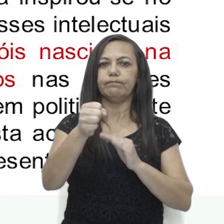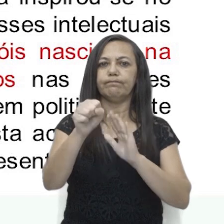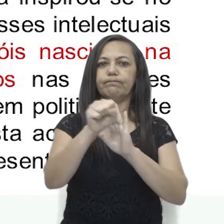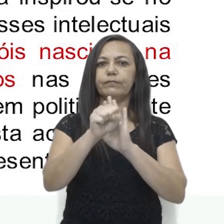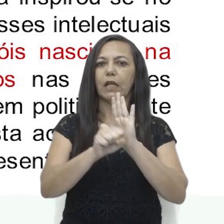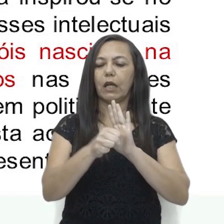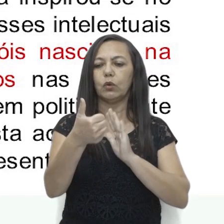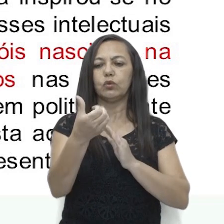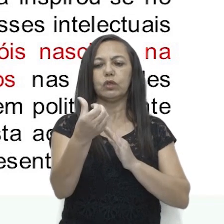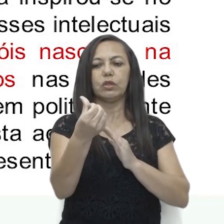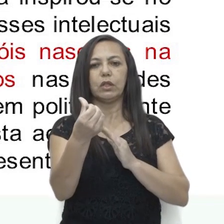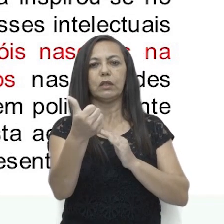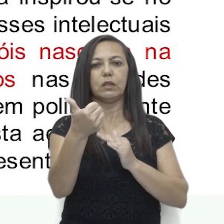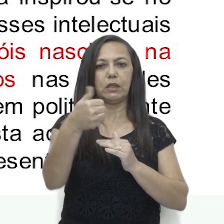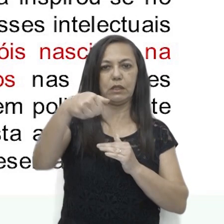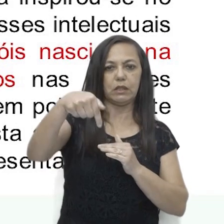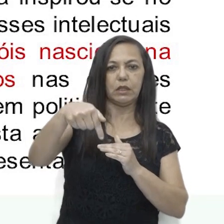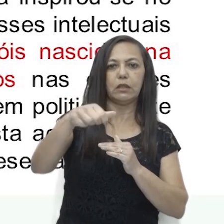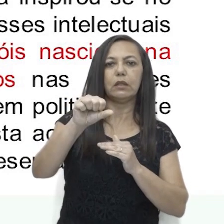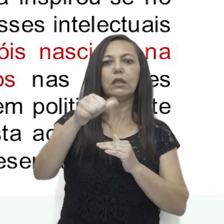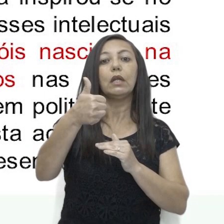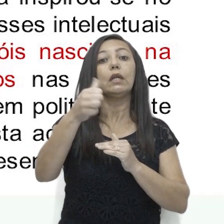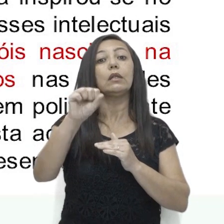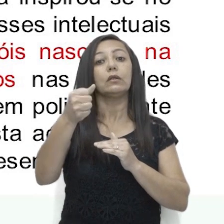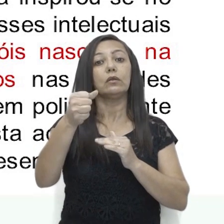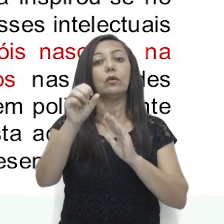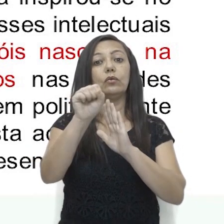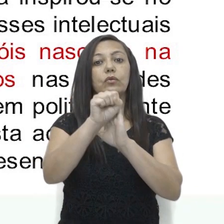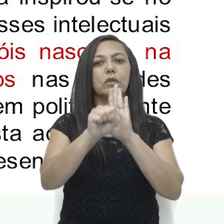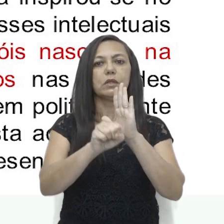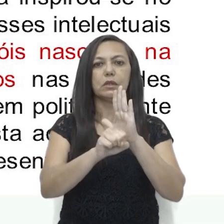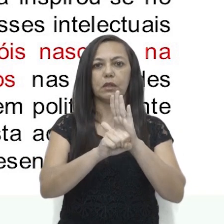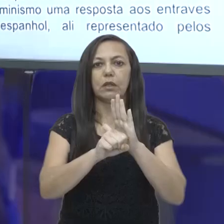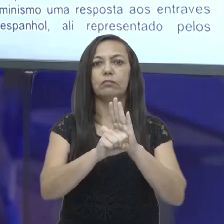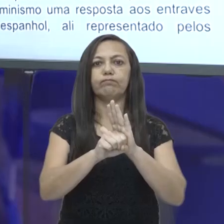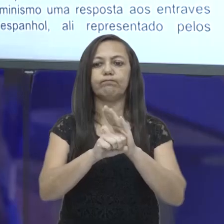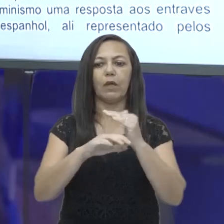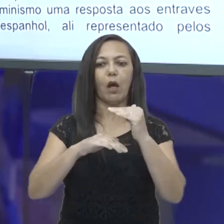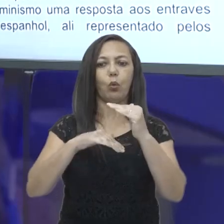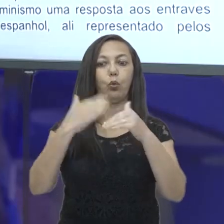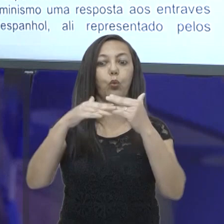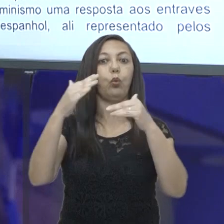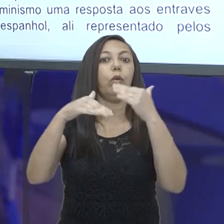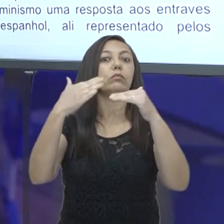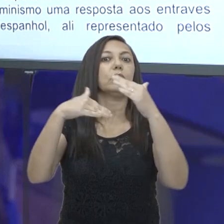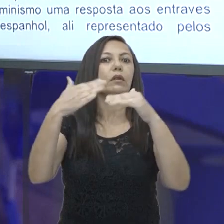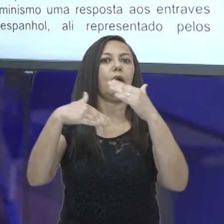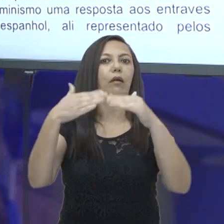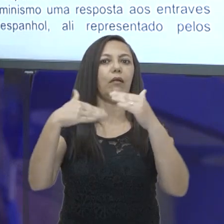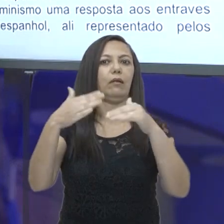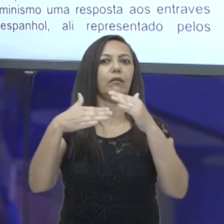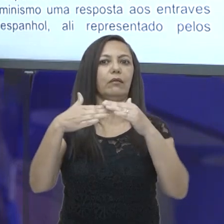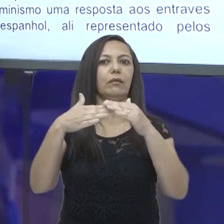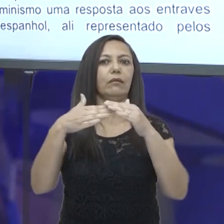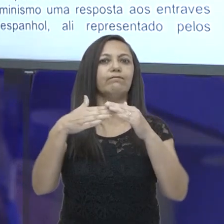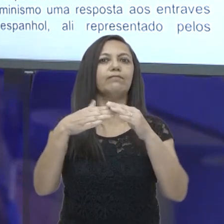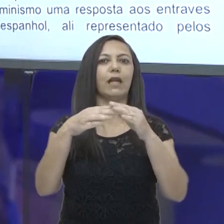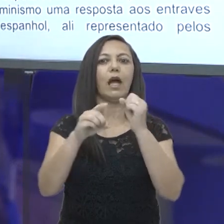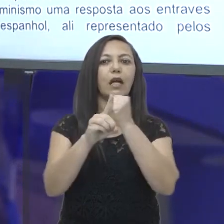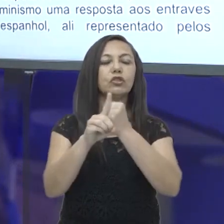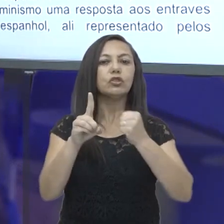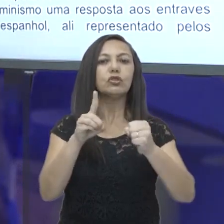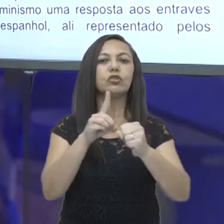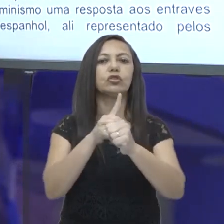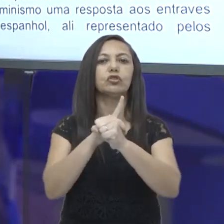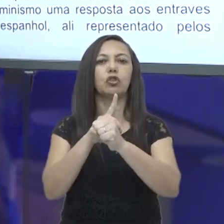Século XVI, século XVII, século XVIII foram os grandes avanços, né, da civilização, que dizia a